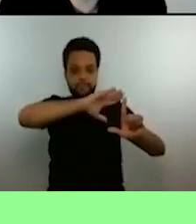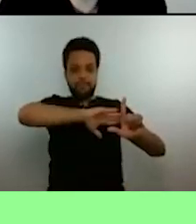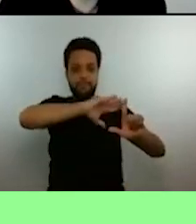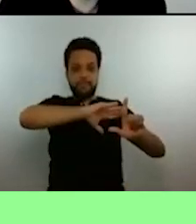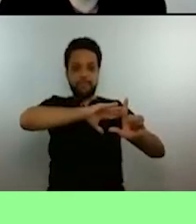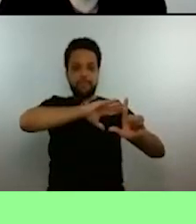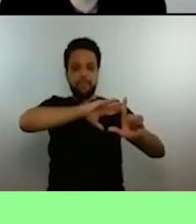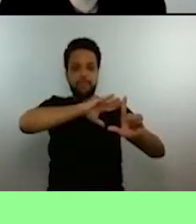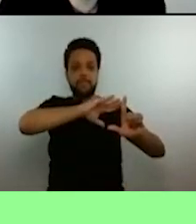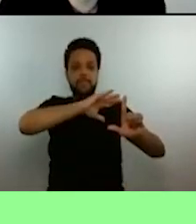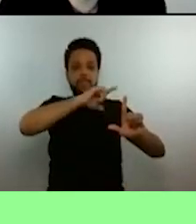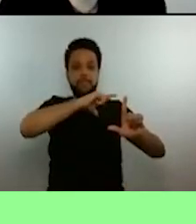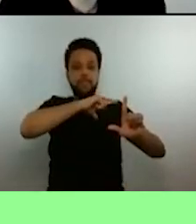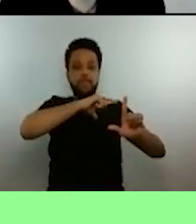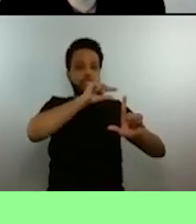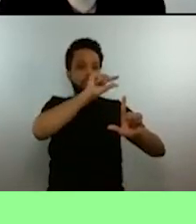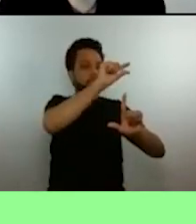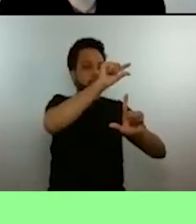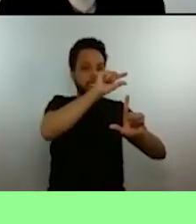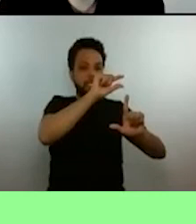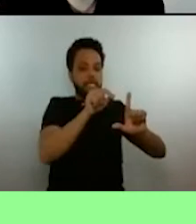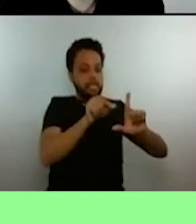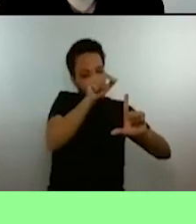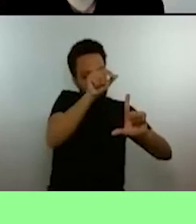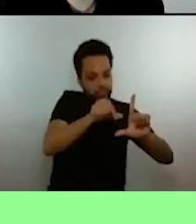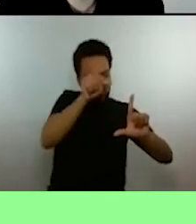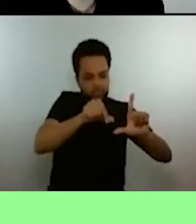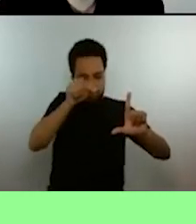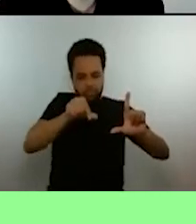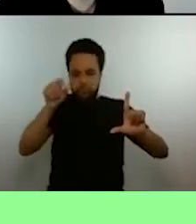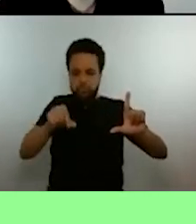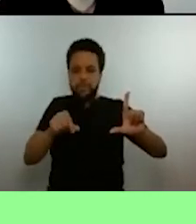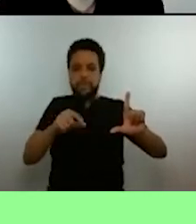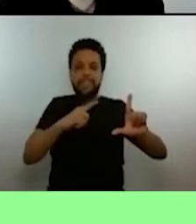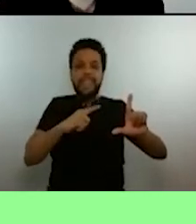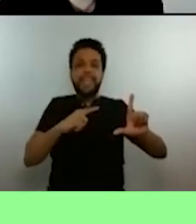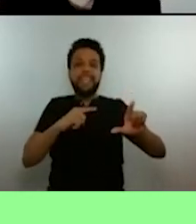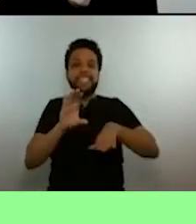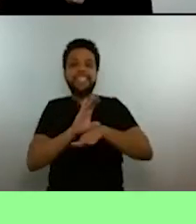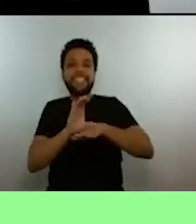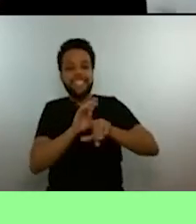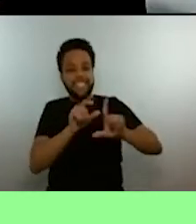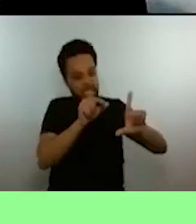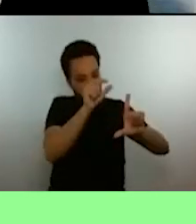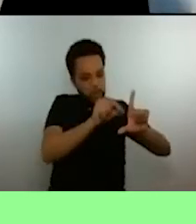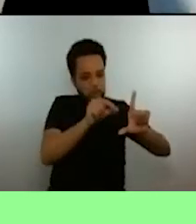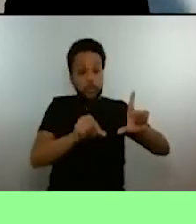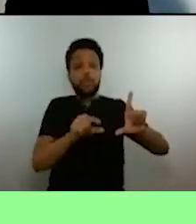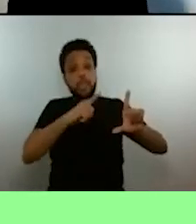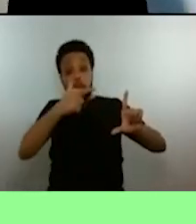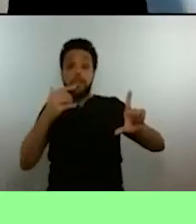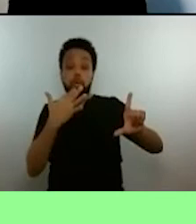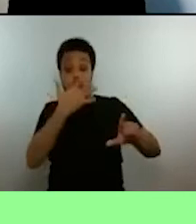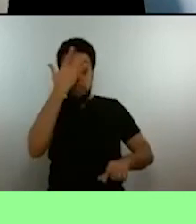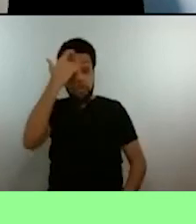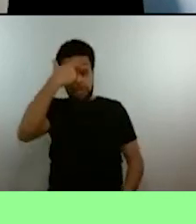linhas um pouco cinza, só para exemplificar aquela questão do gráfico, né? E aí uma pessoa com daltonismo,